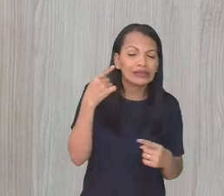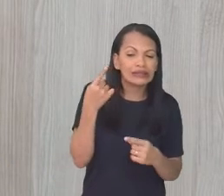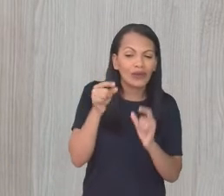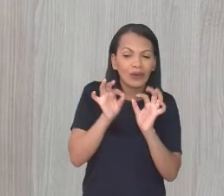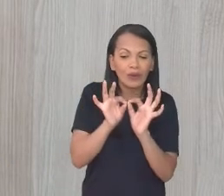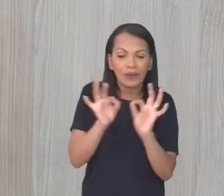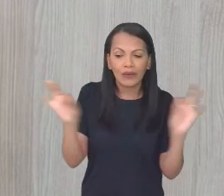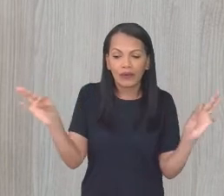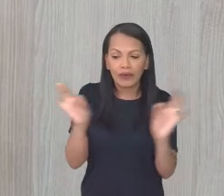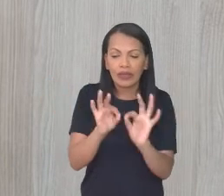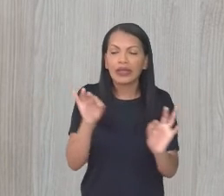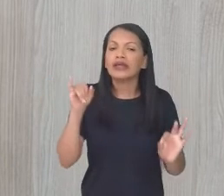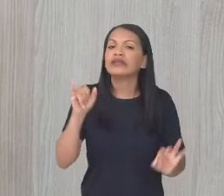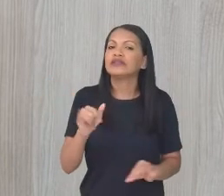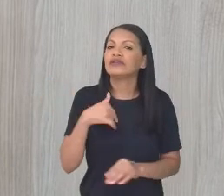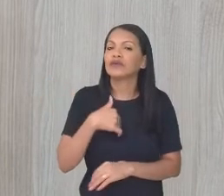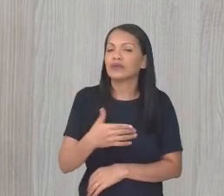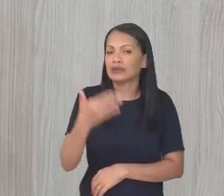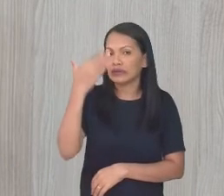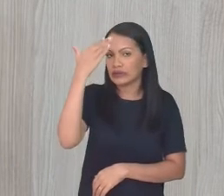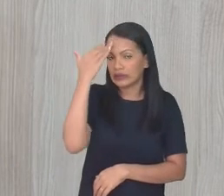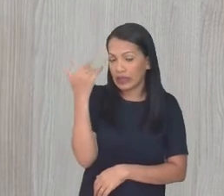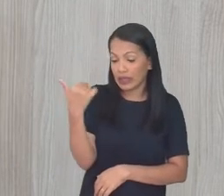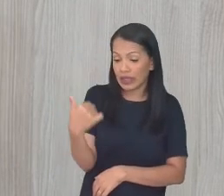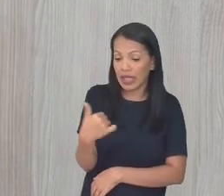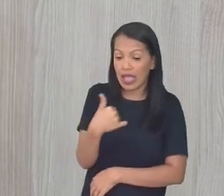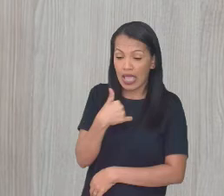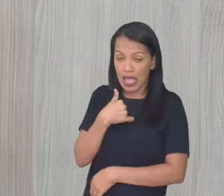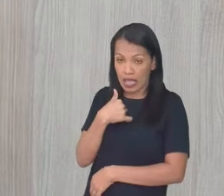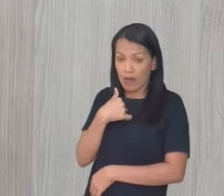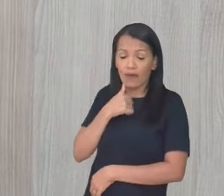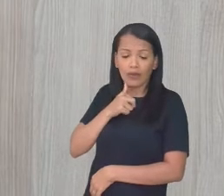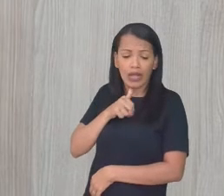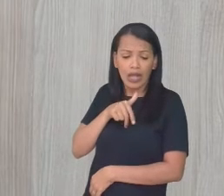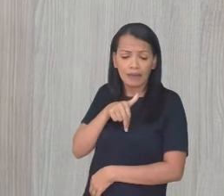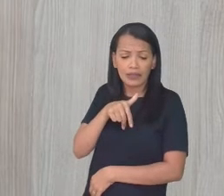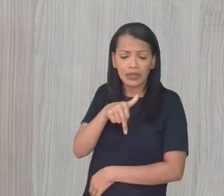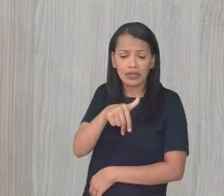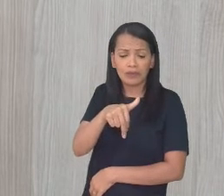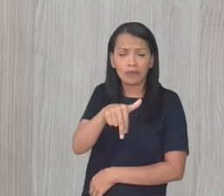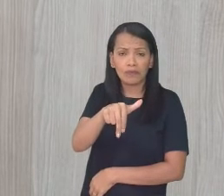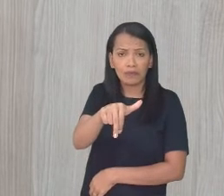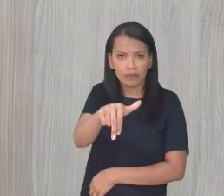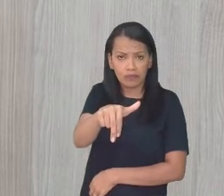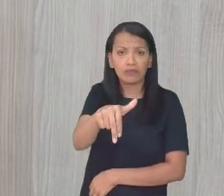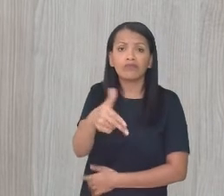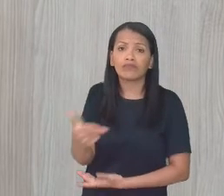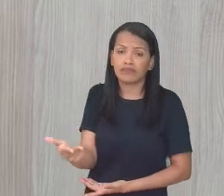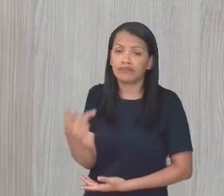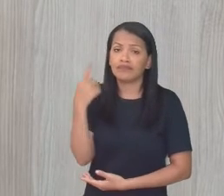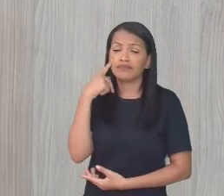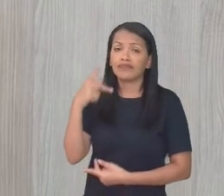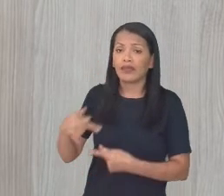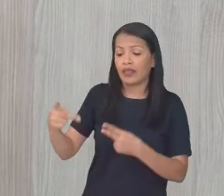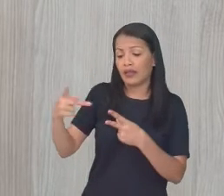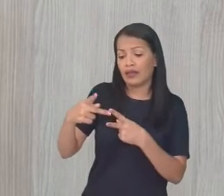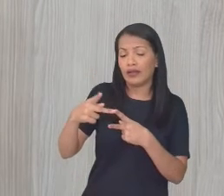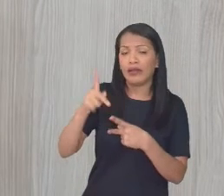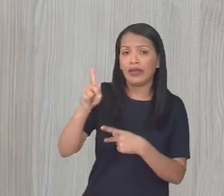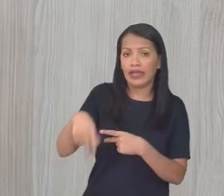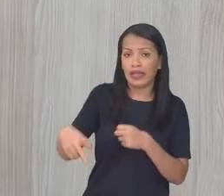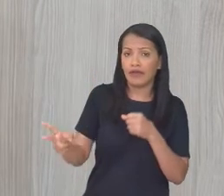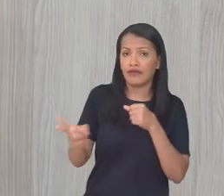da frase, se eu sei que o que vem depois do eu, depois do pronome é um verbo, então eu